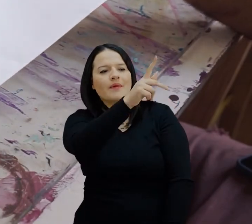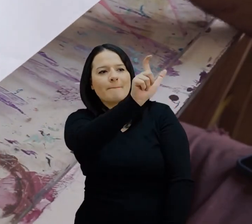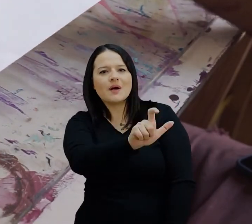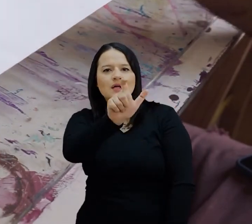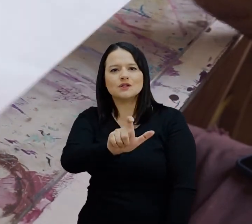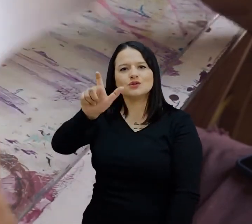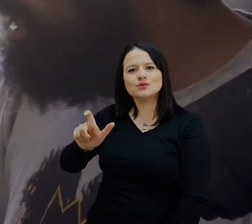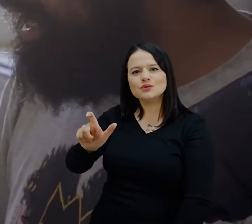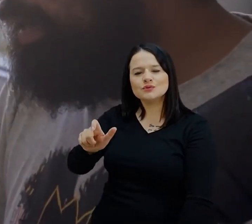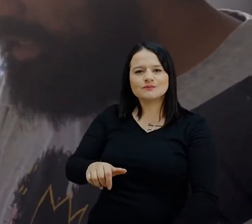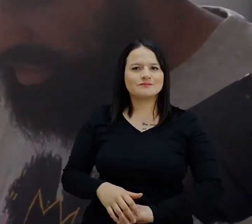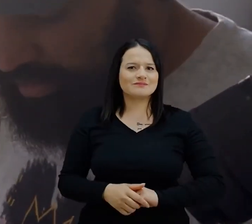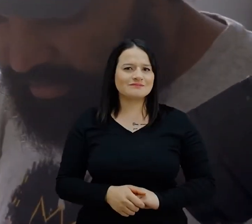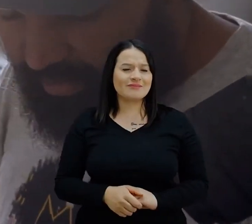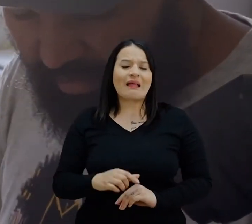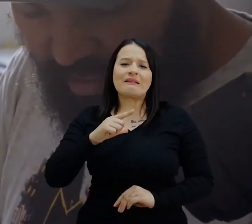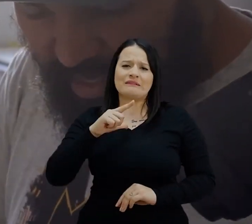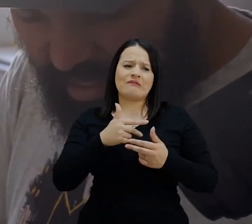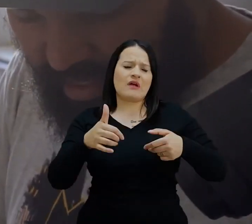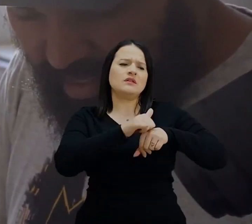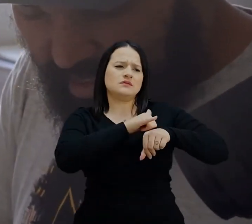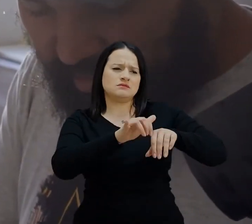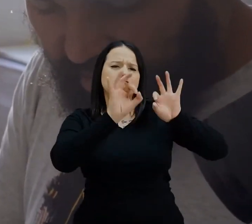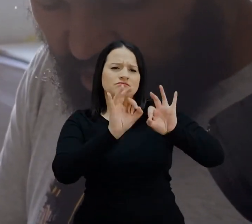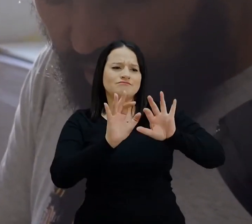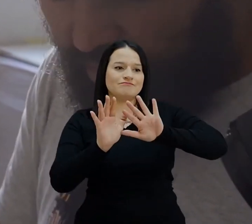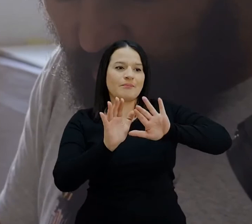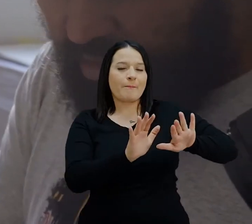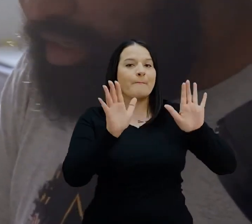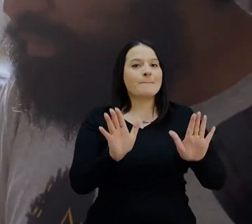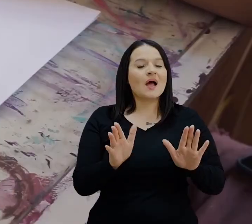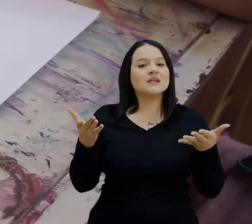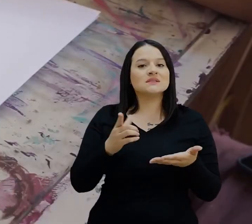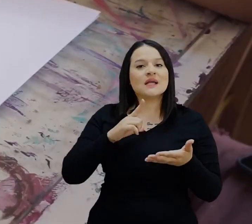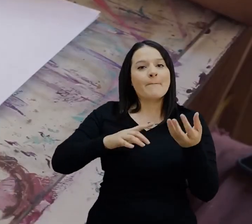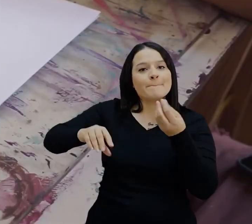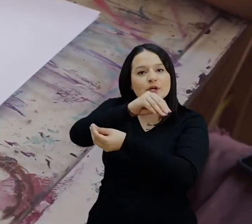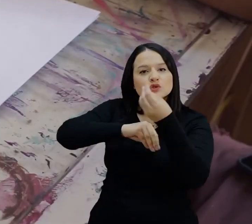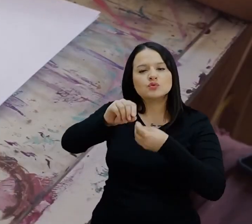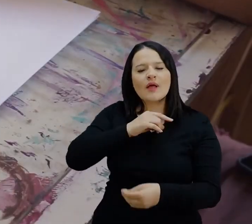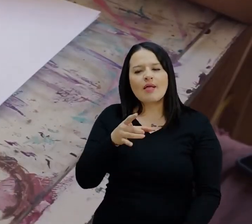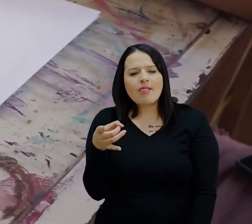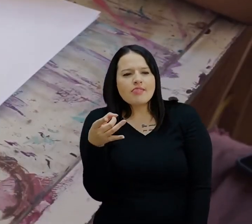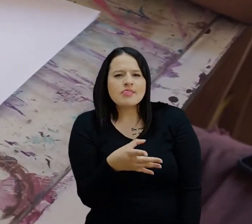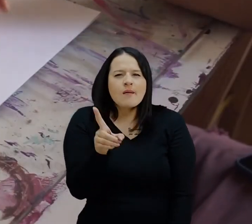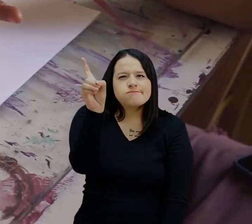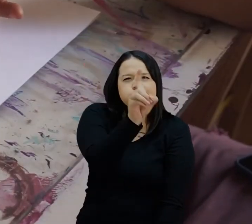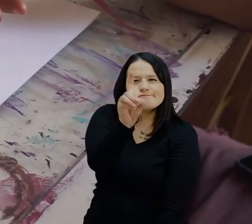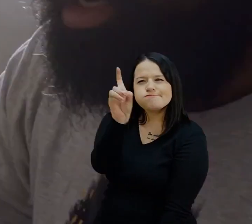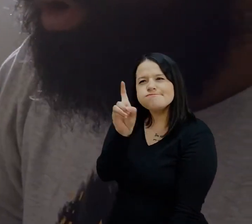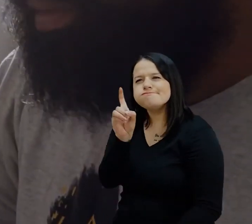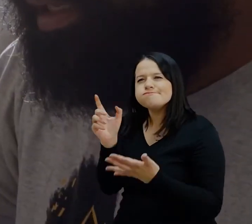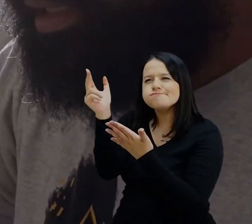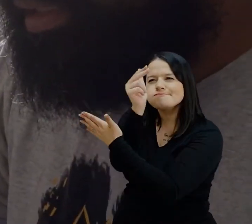do escritor. Além desses estilos, também tem os estilos, tem o grapicho, que mistura um pouco o